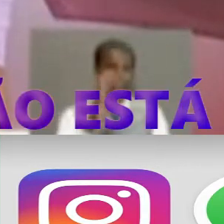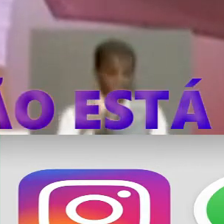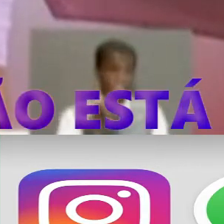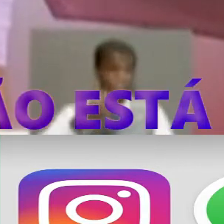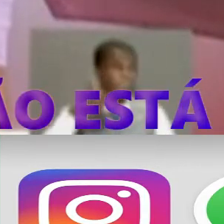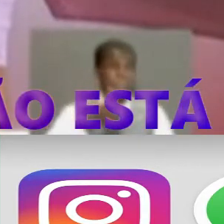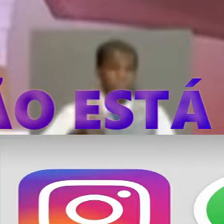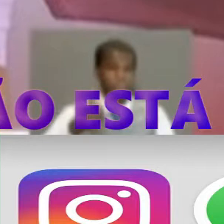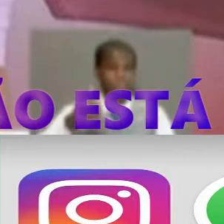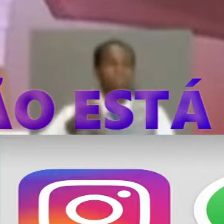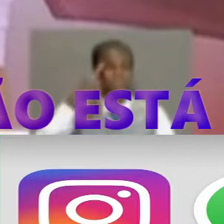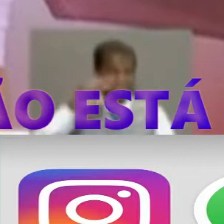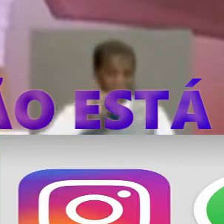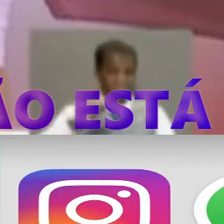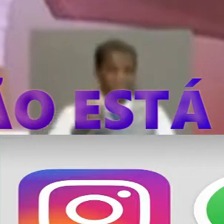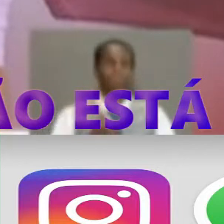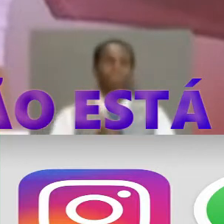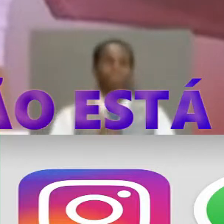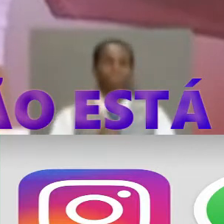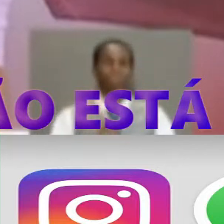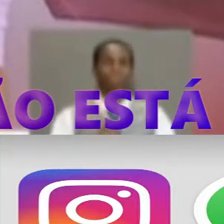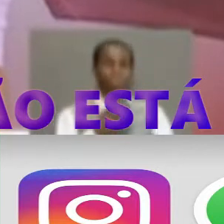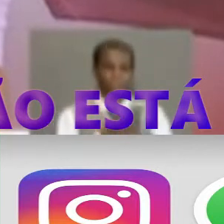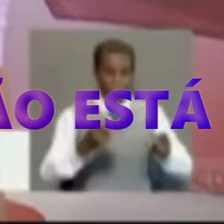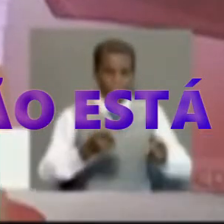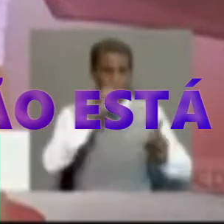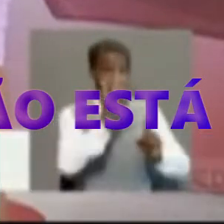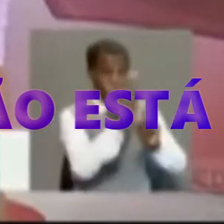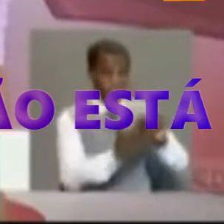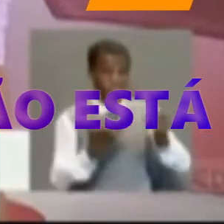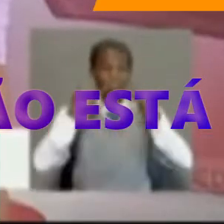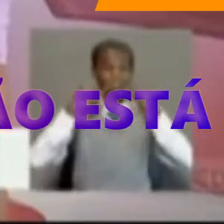muito sofisticada para justificar algo que, na verdade, não tem